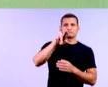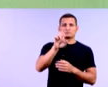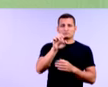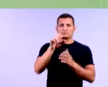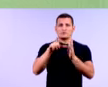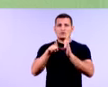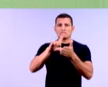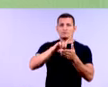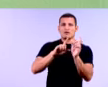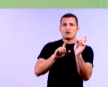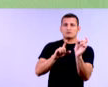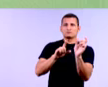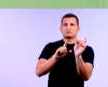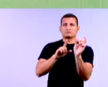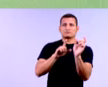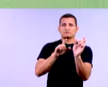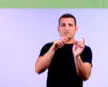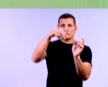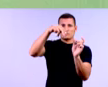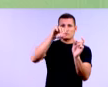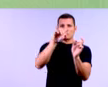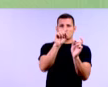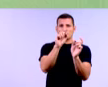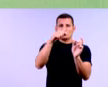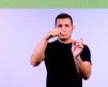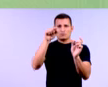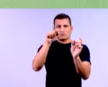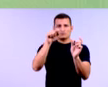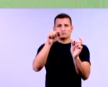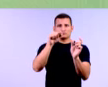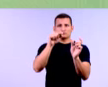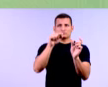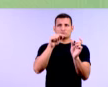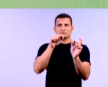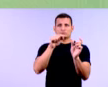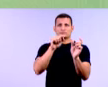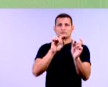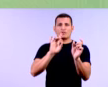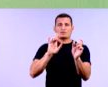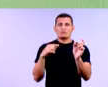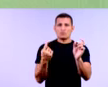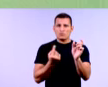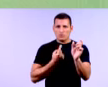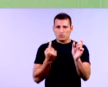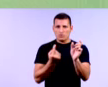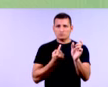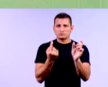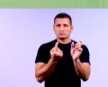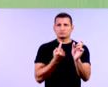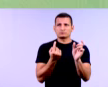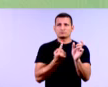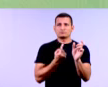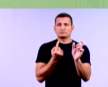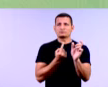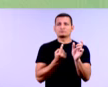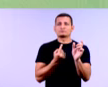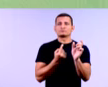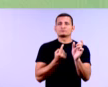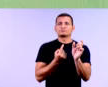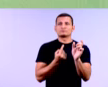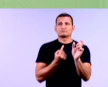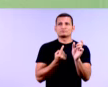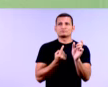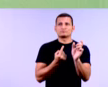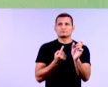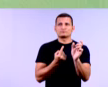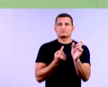ele. Então, nós tocamos. Fomos nós que tocamos na questão. Nós tocamos na questão.